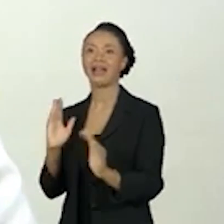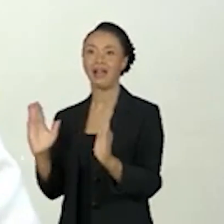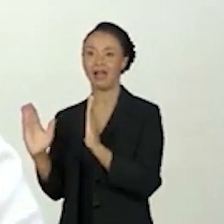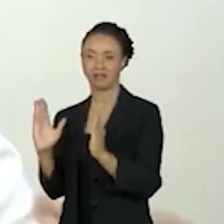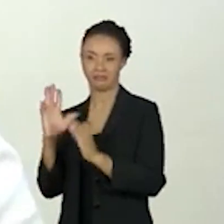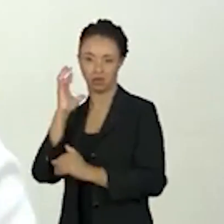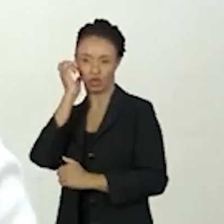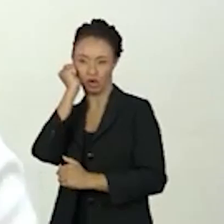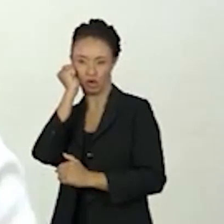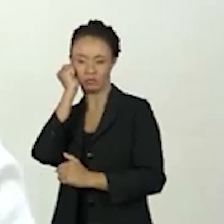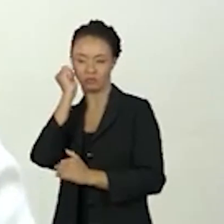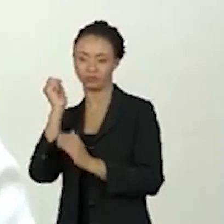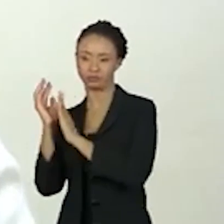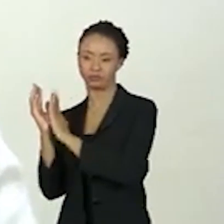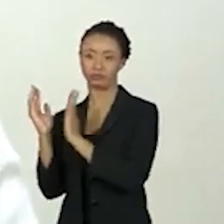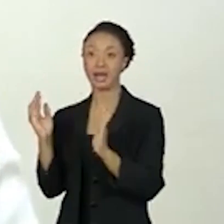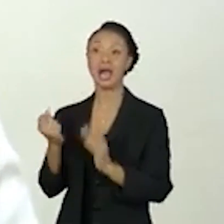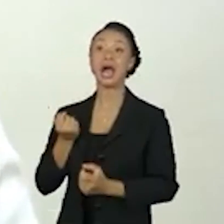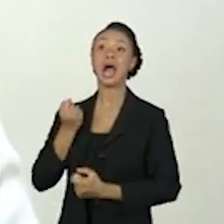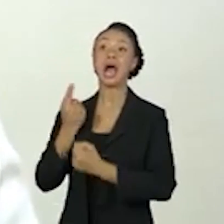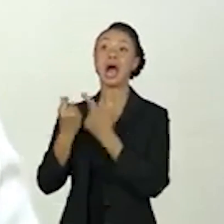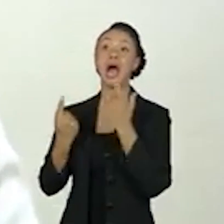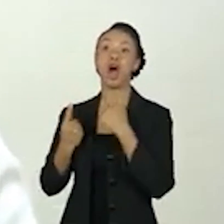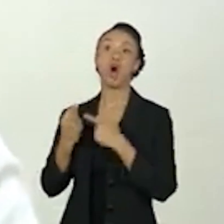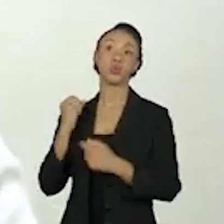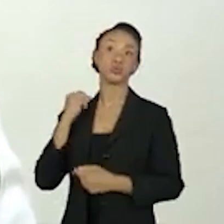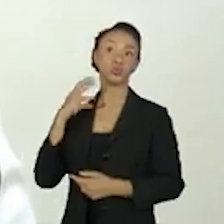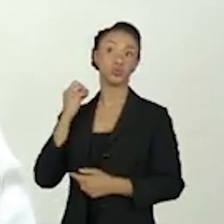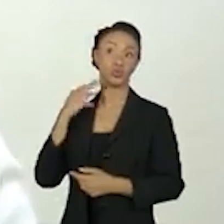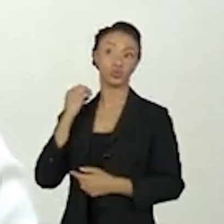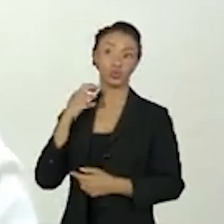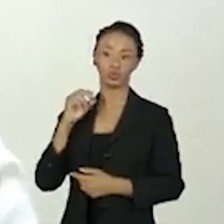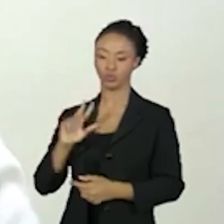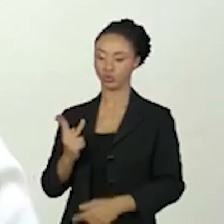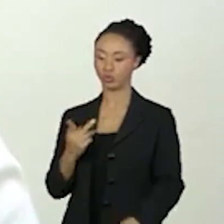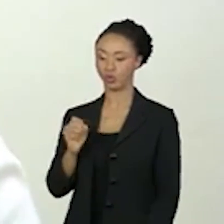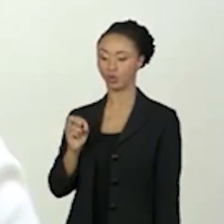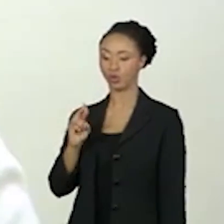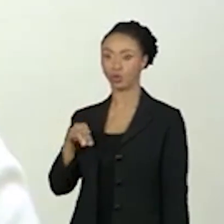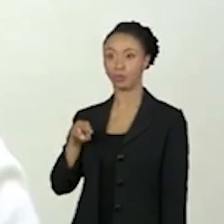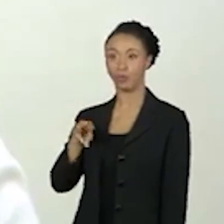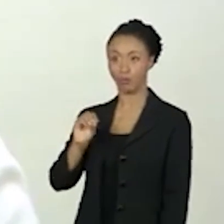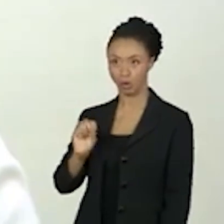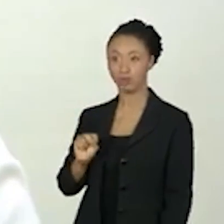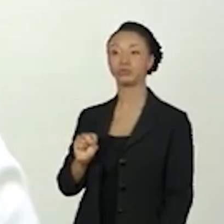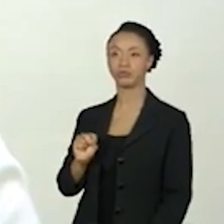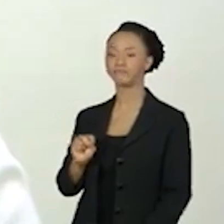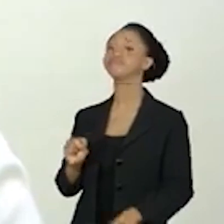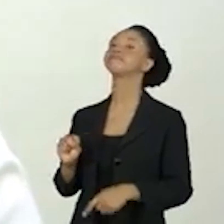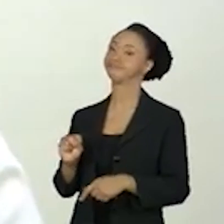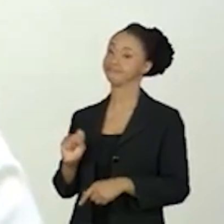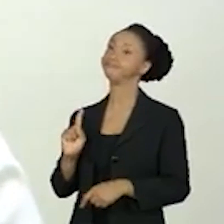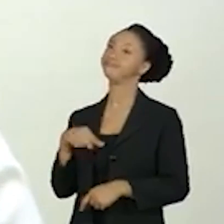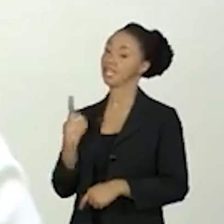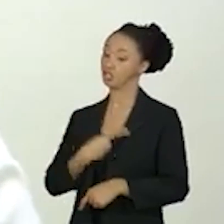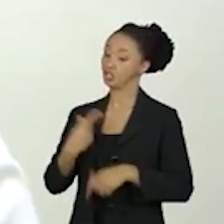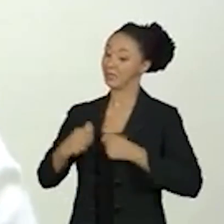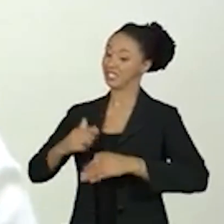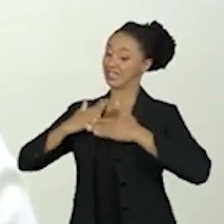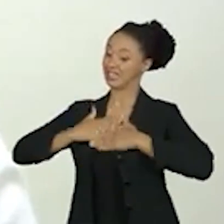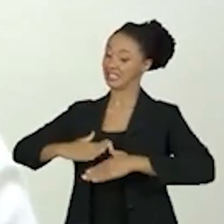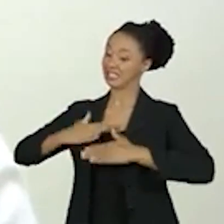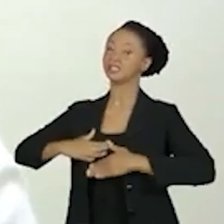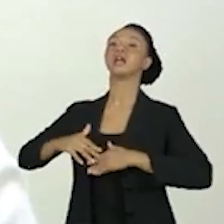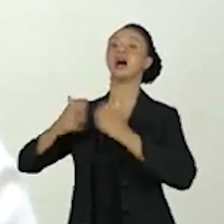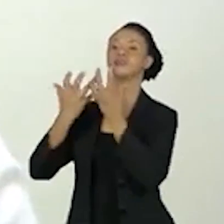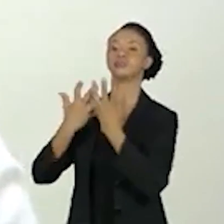aí alguns hormônios que são absorvidos e que dependem do nosso descanso para